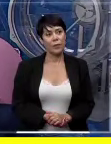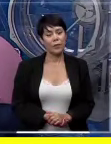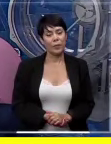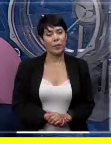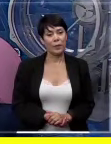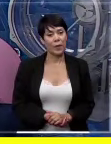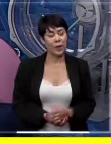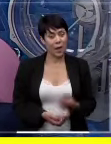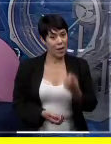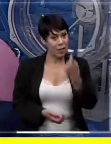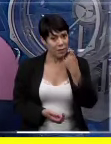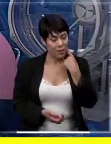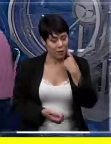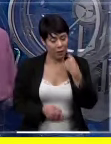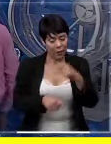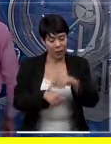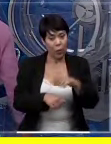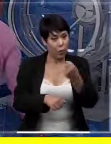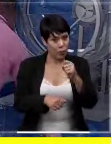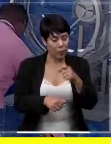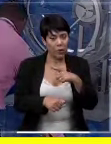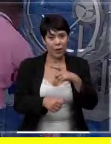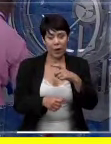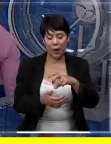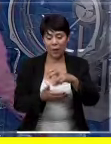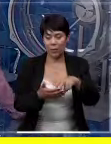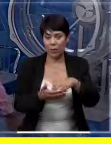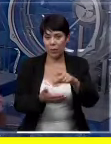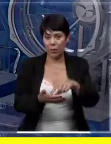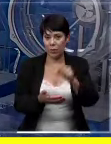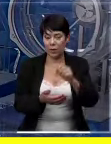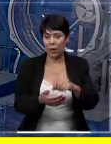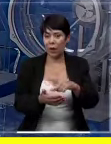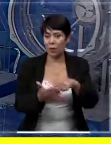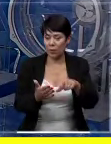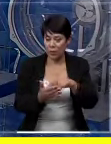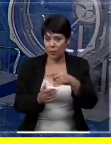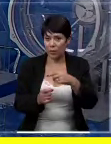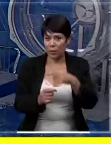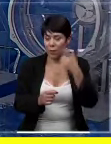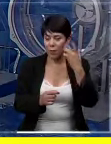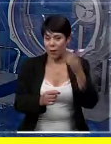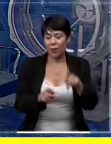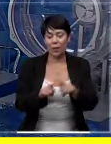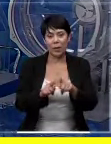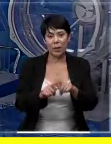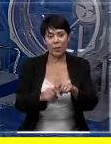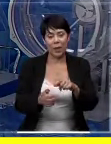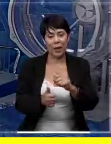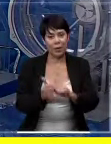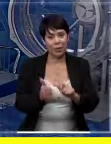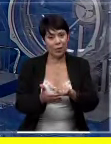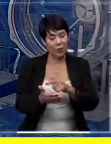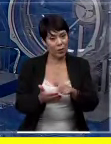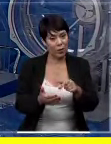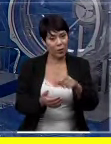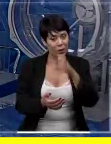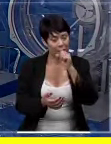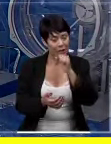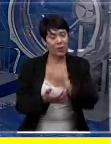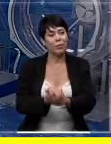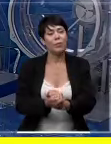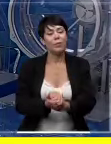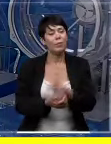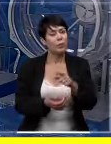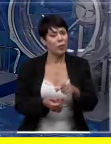Lembrando, nesta sexta-feira às 8 da noite tem sorteio da Quina, da Loto Fácil e da Lotomania. Você